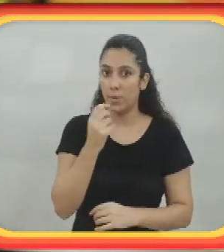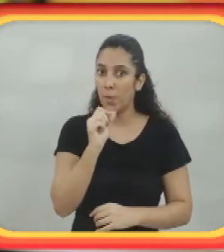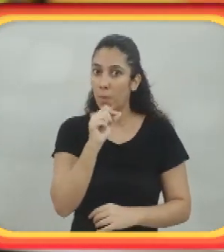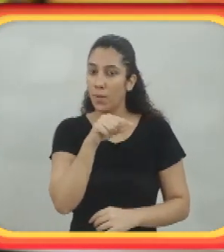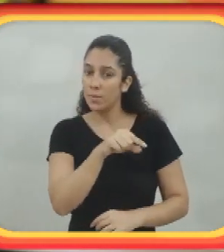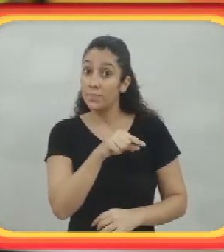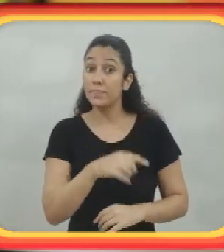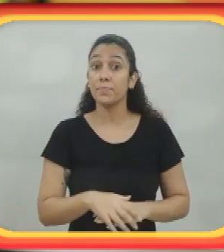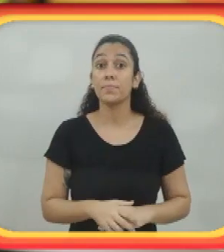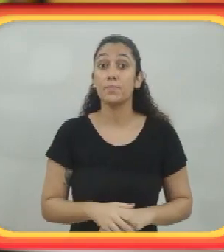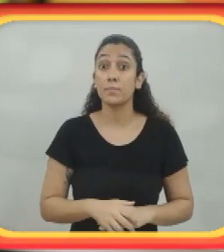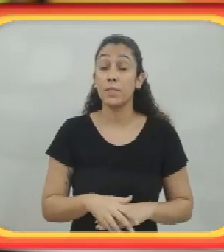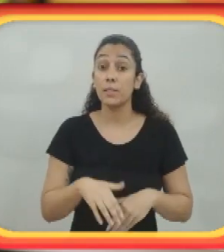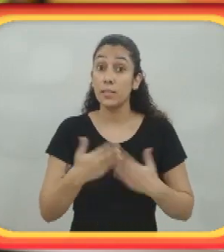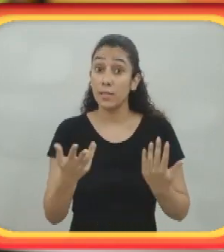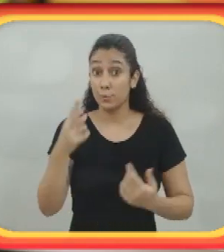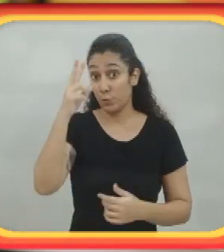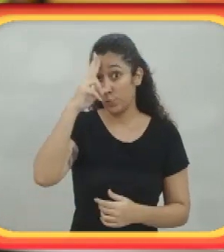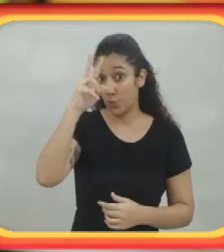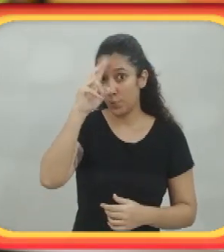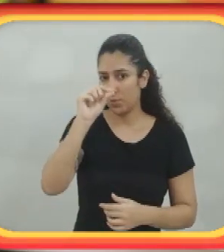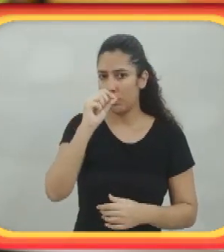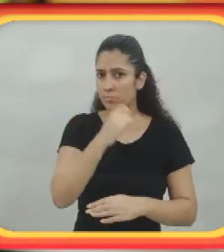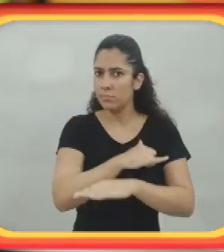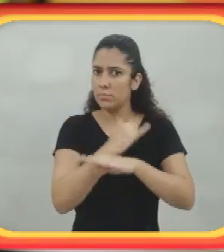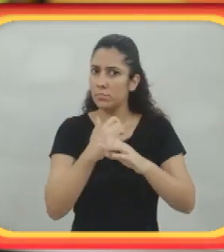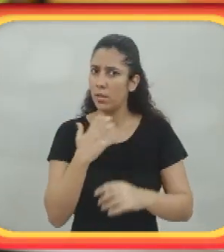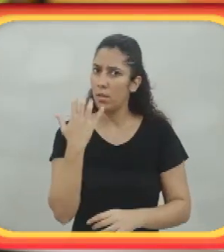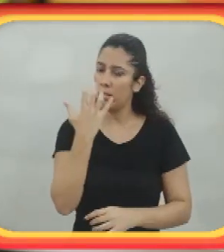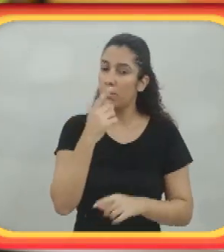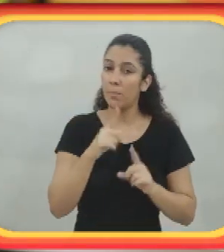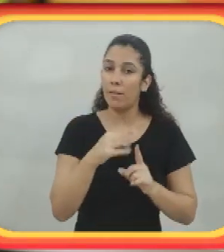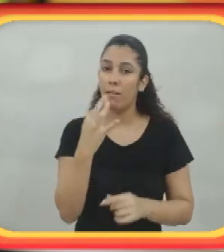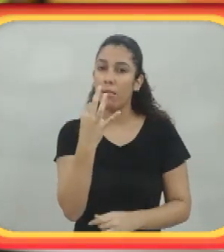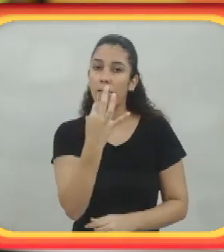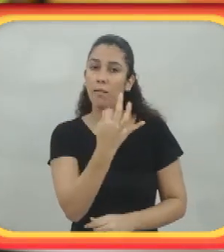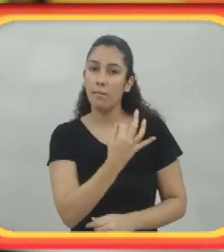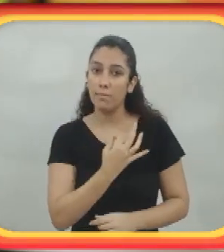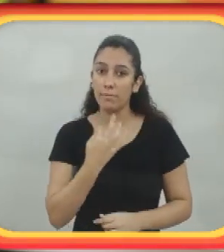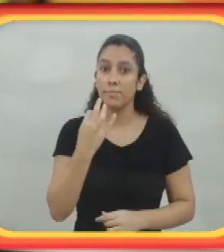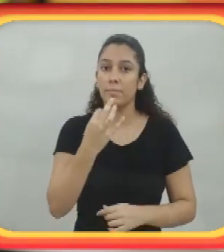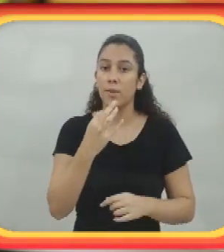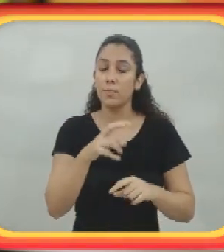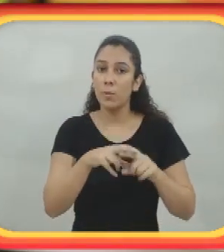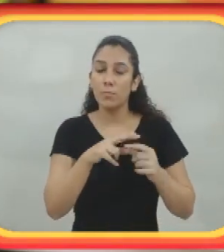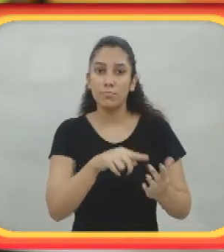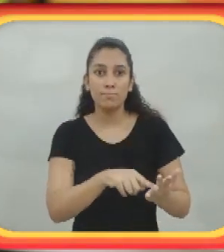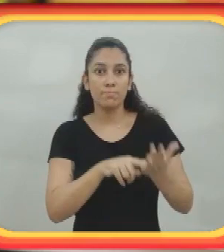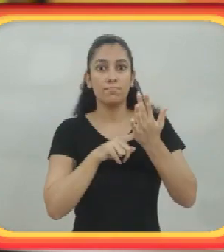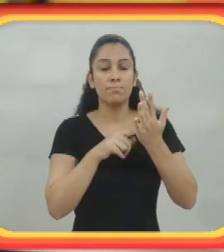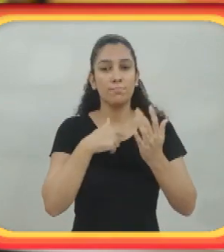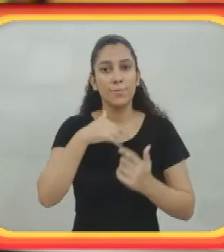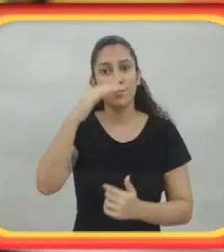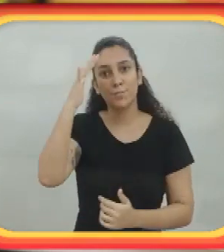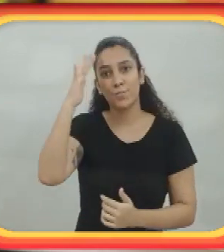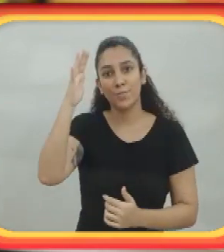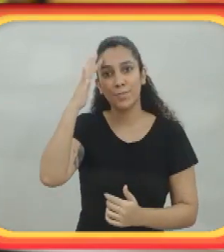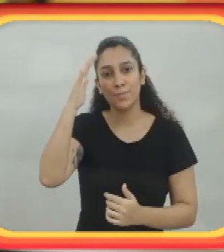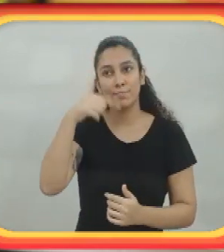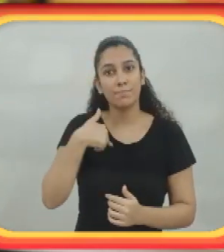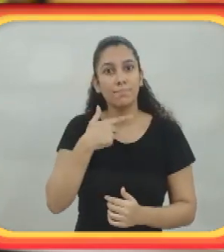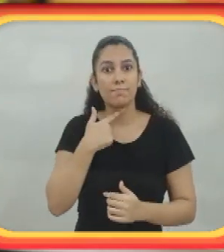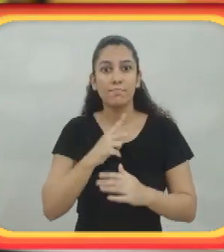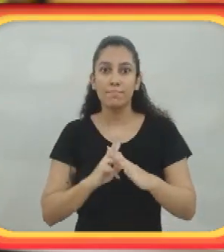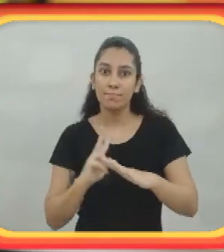tinha a história da baleia cantora, que era justamente a história de uma baleia